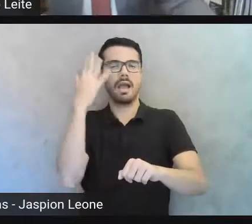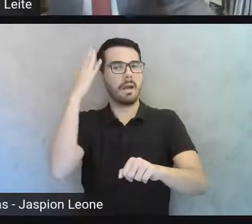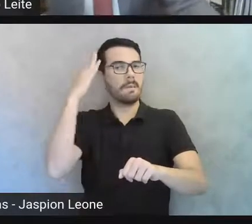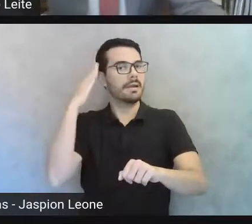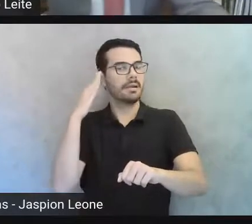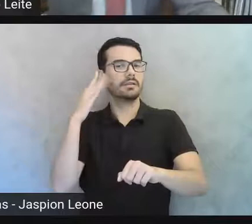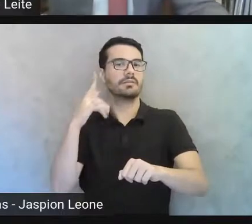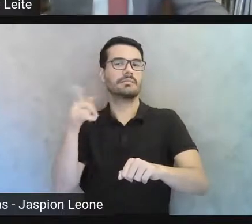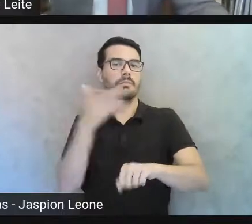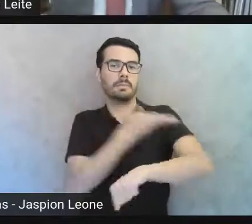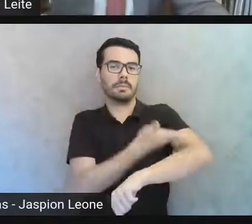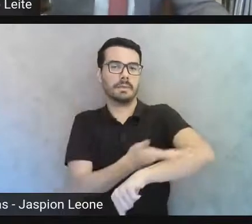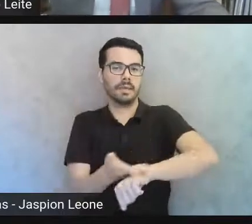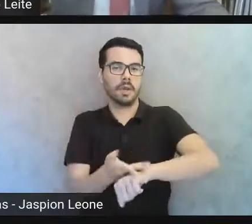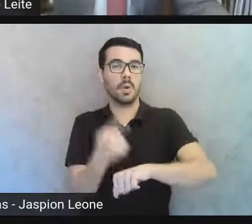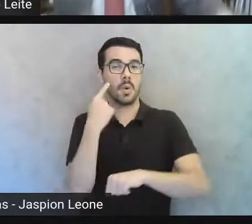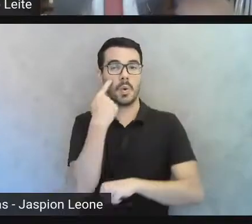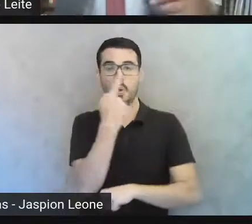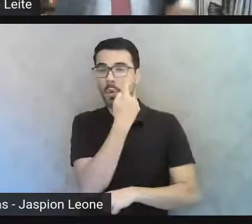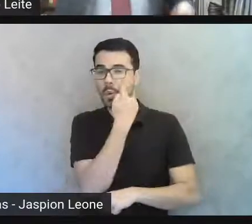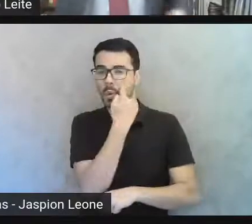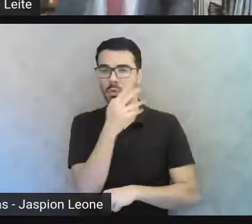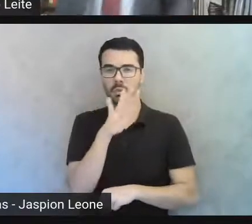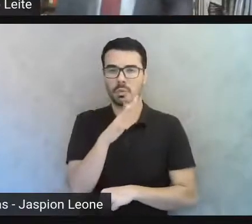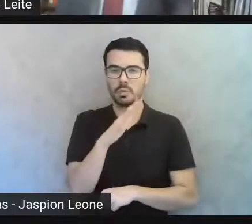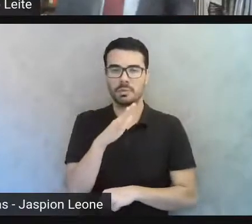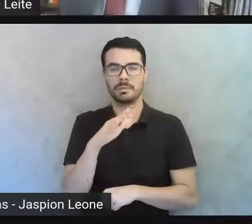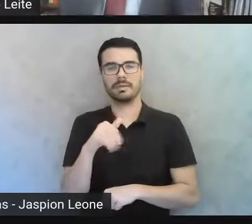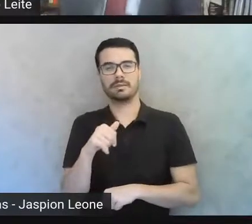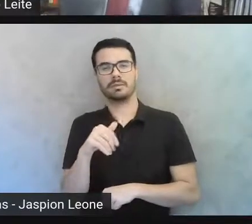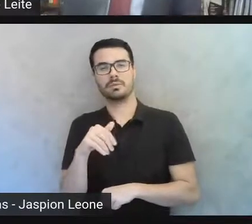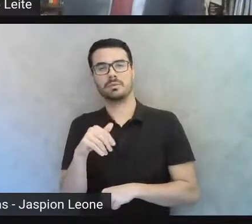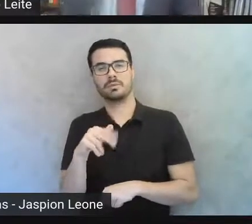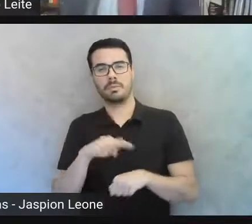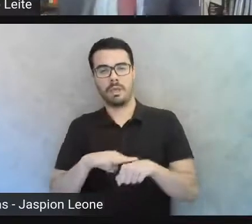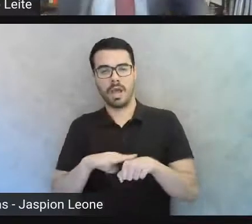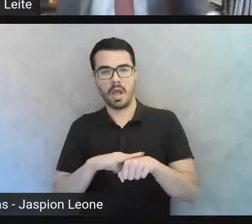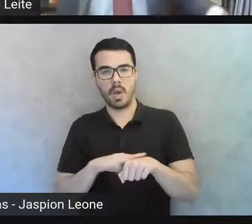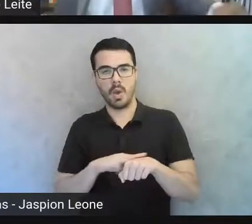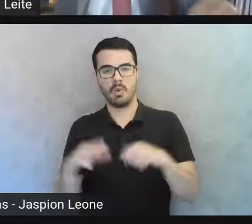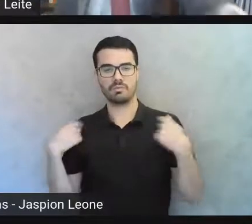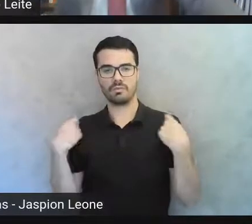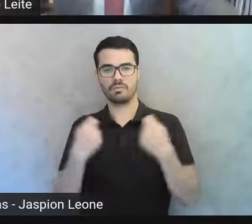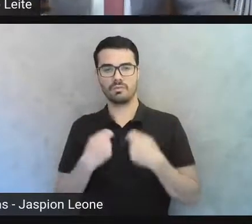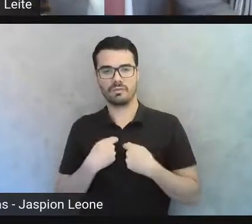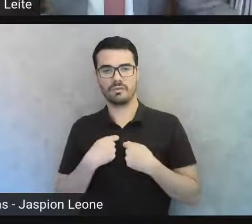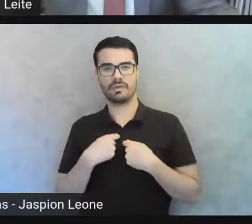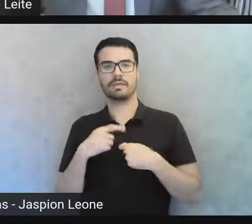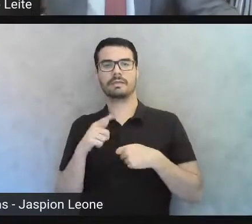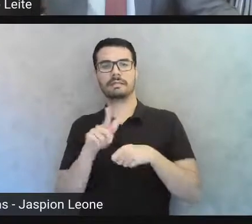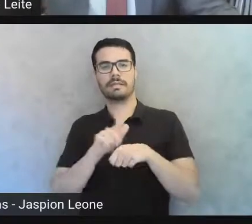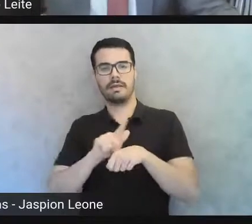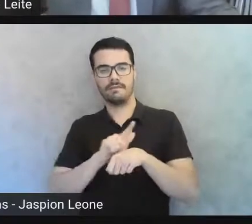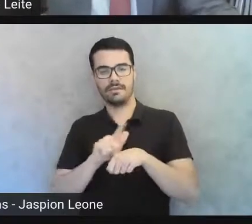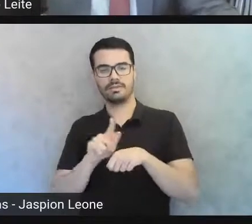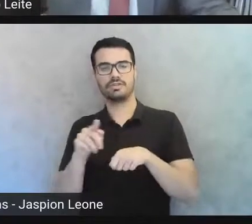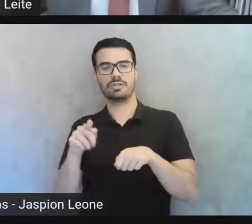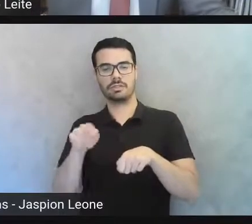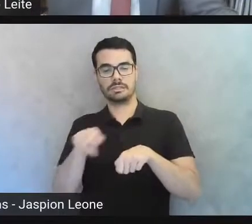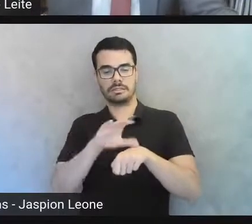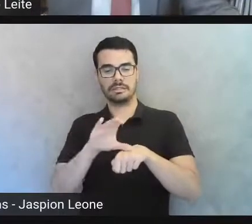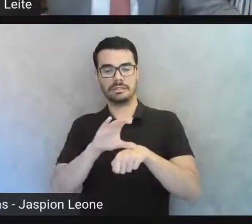olhos castanhos, estou usando um terno na cor grafite, uma camisa cinza e